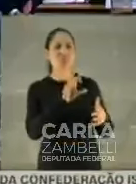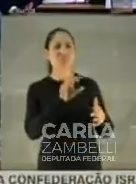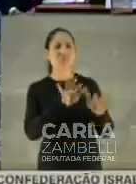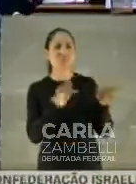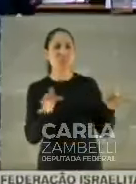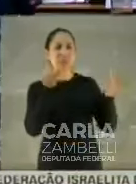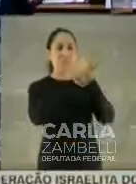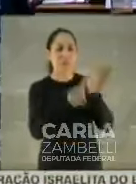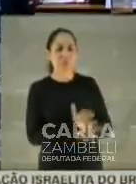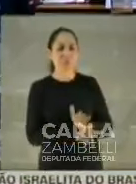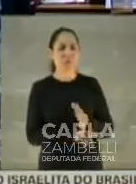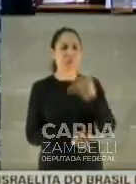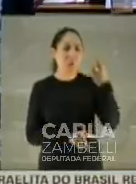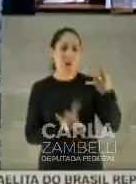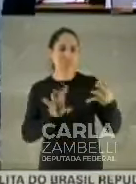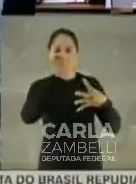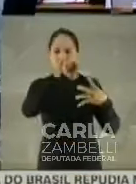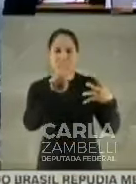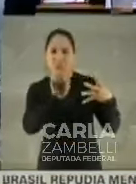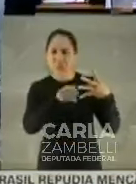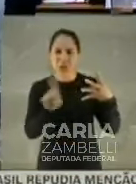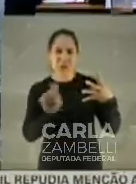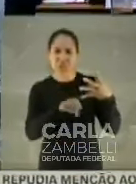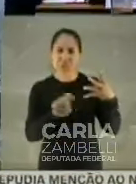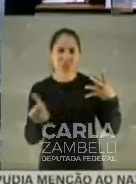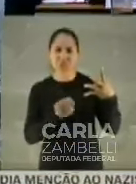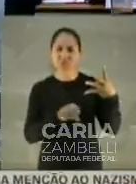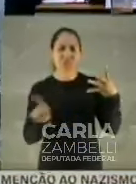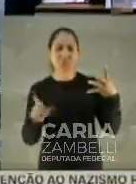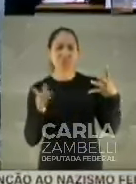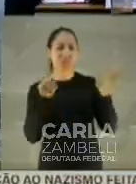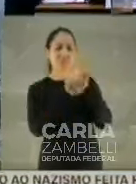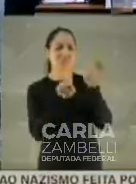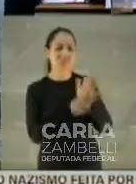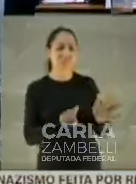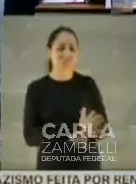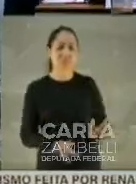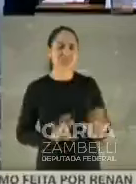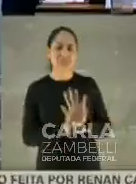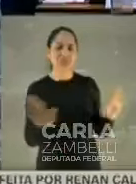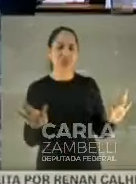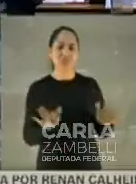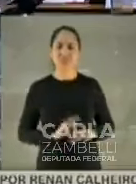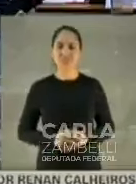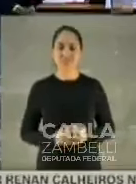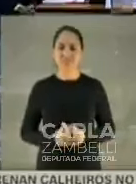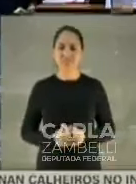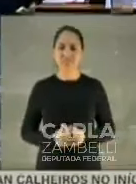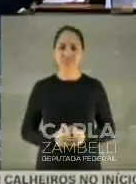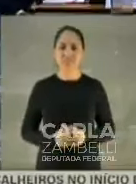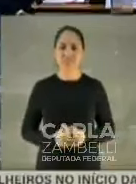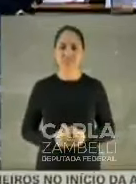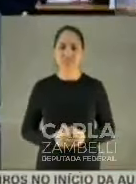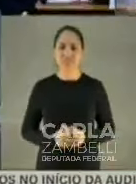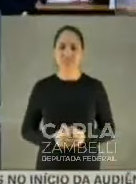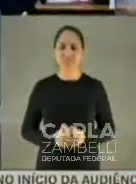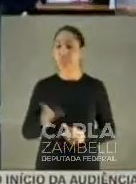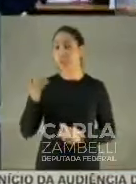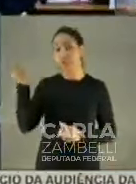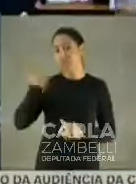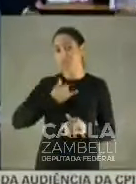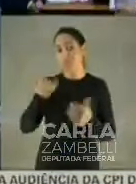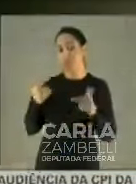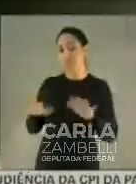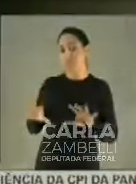ó, eu ela fiz respondeu. quatro perguntas, presidente, e as quatro perguntas ela respondeu. Eu Senhor fiz aqui, presidente, eu vou voltar com essa pergunta, e outra ele disse que não queria ouvir a resposta